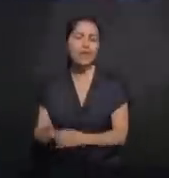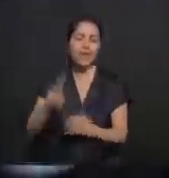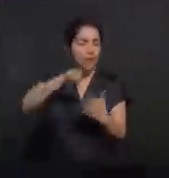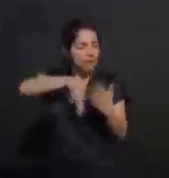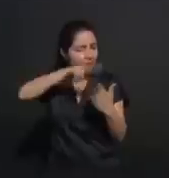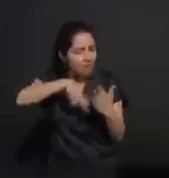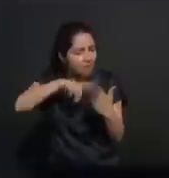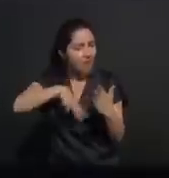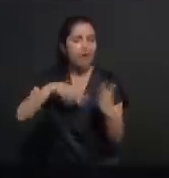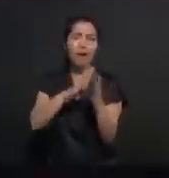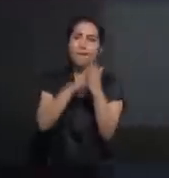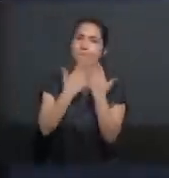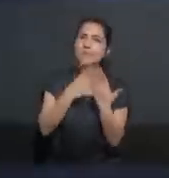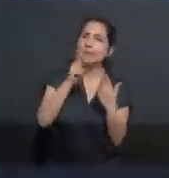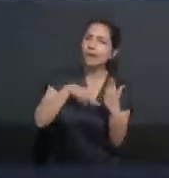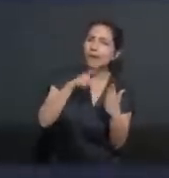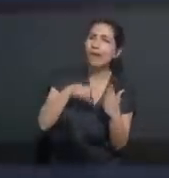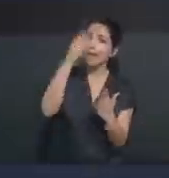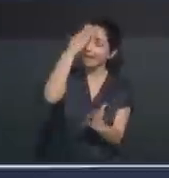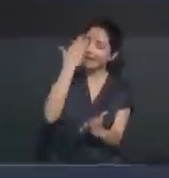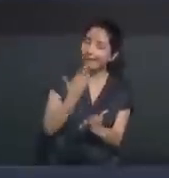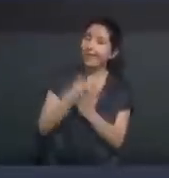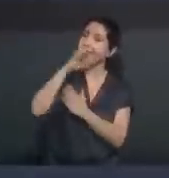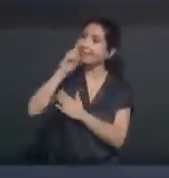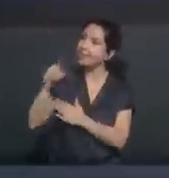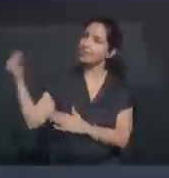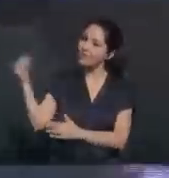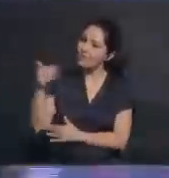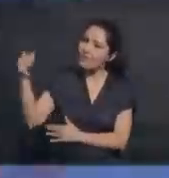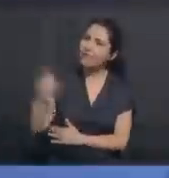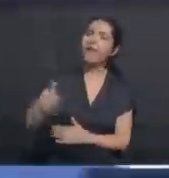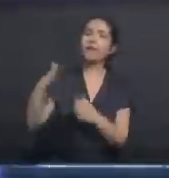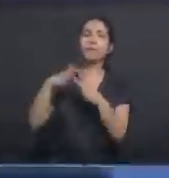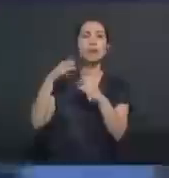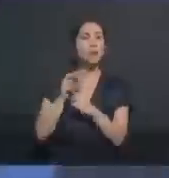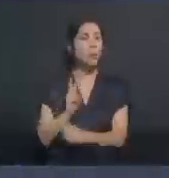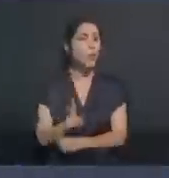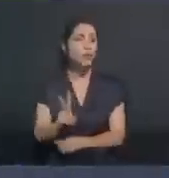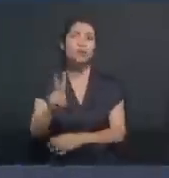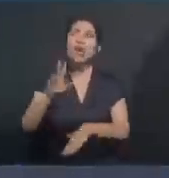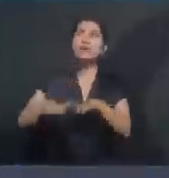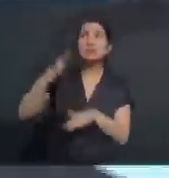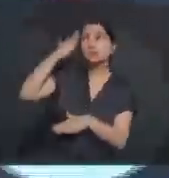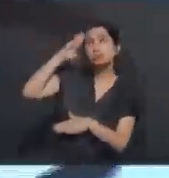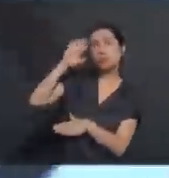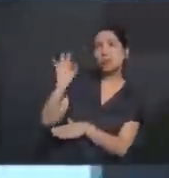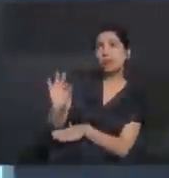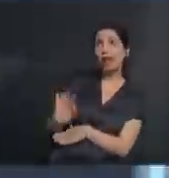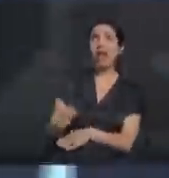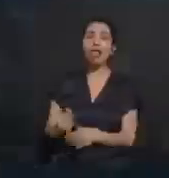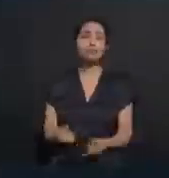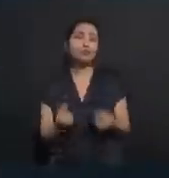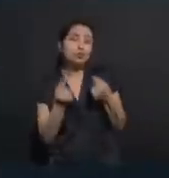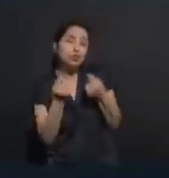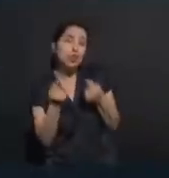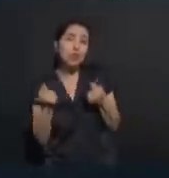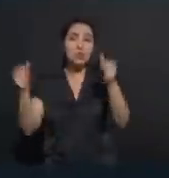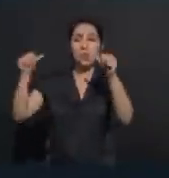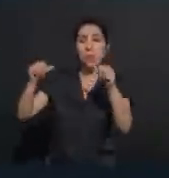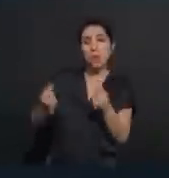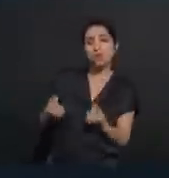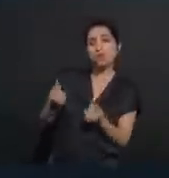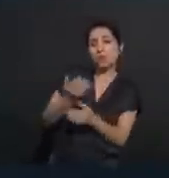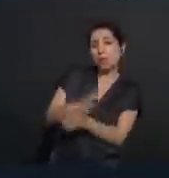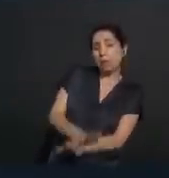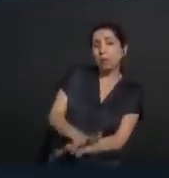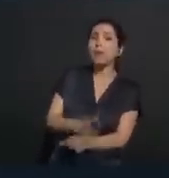continua crendo em Deus, continua vindo à igreja, continua, entendendo ou não entendendo, com dinheiro ou sem dinheiro, continua,